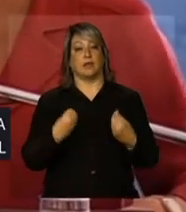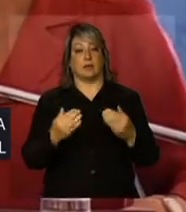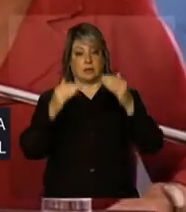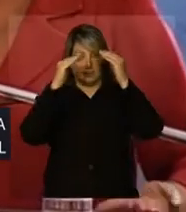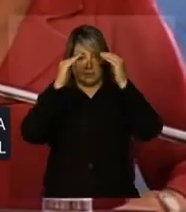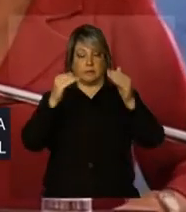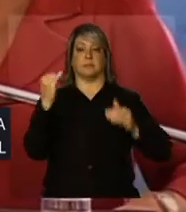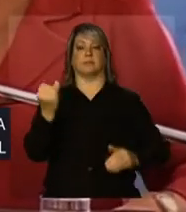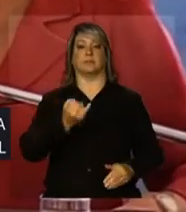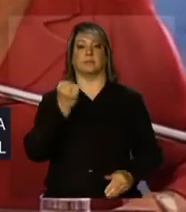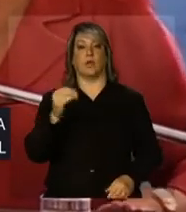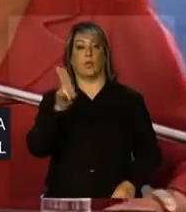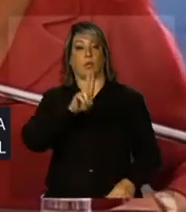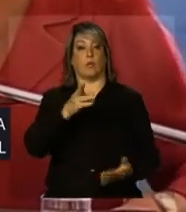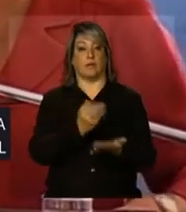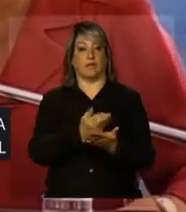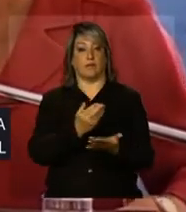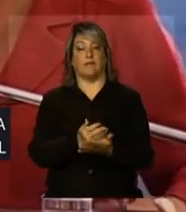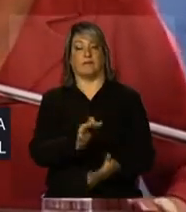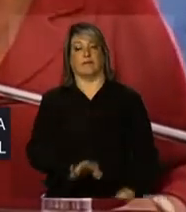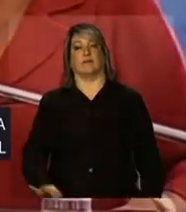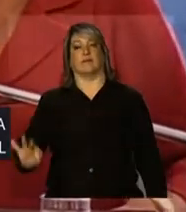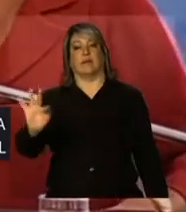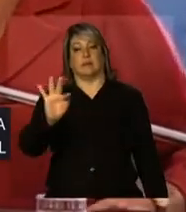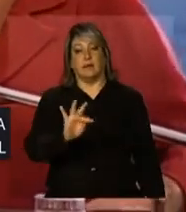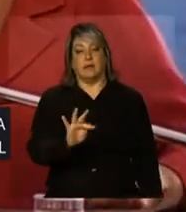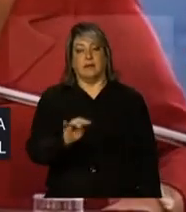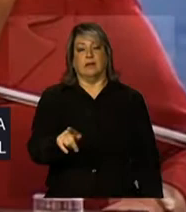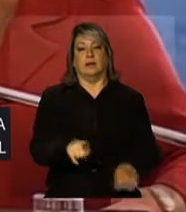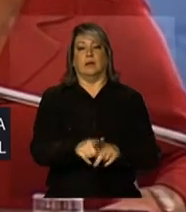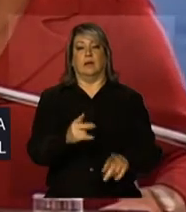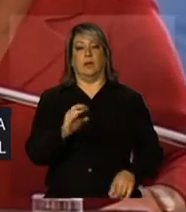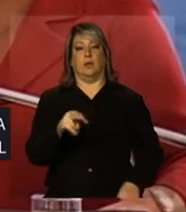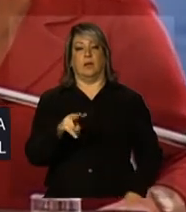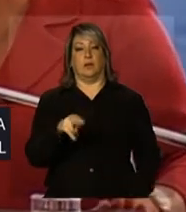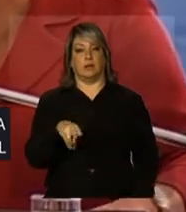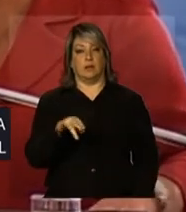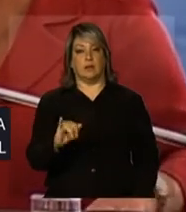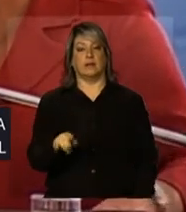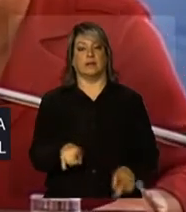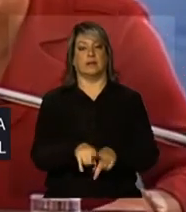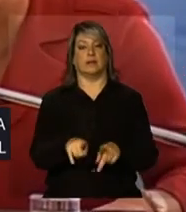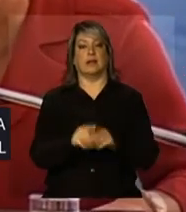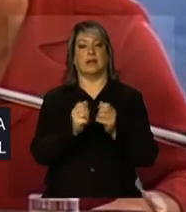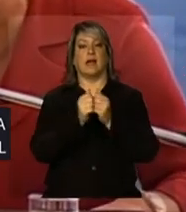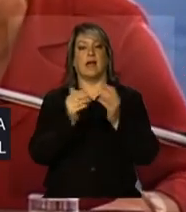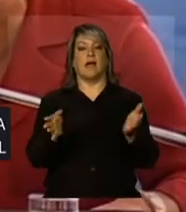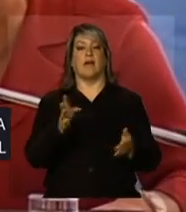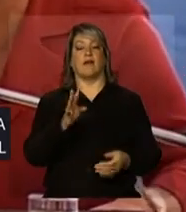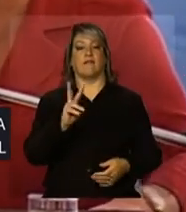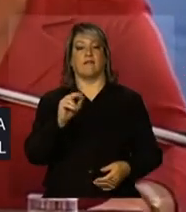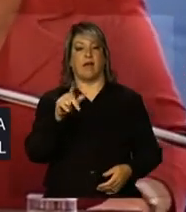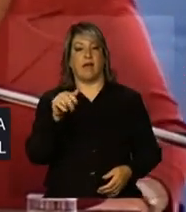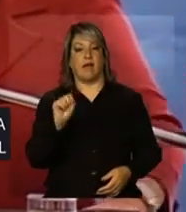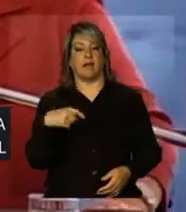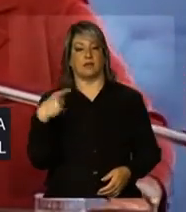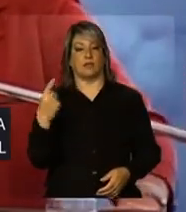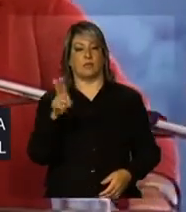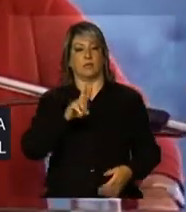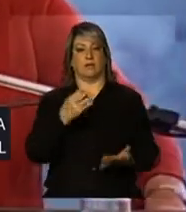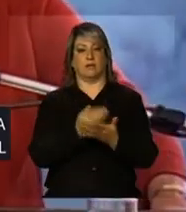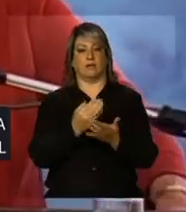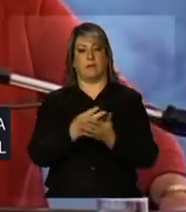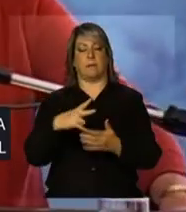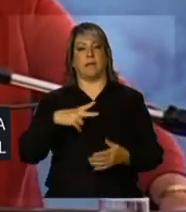importância as universidades federais ao ProUni O que é abertura de vagas nas universidades privadas